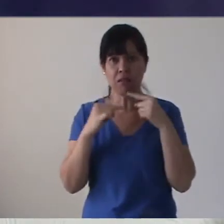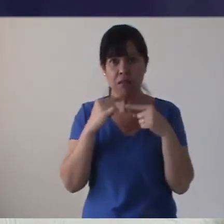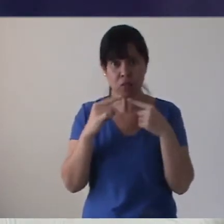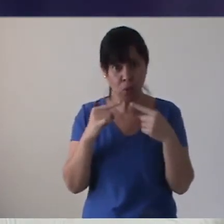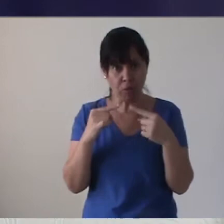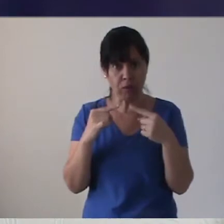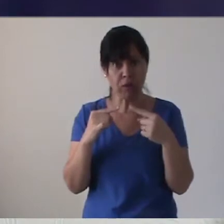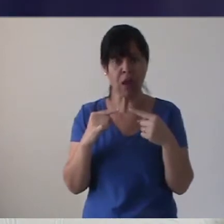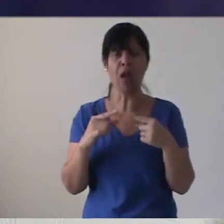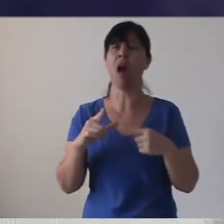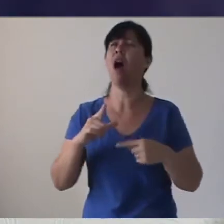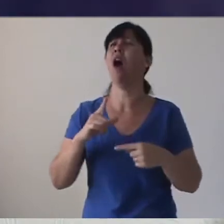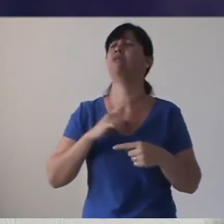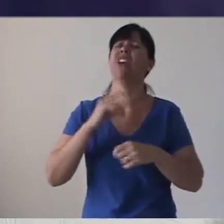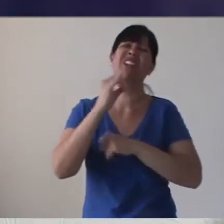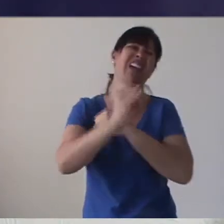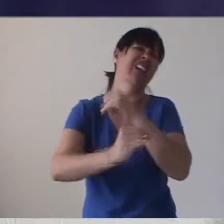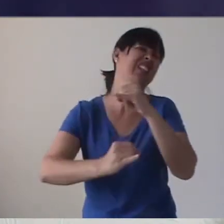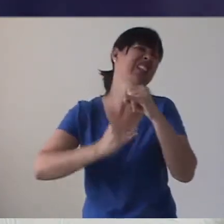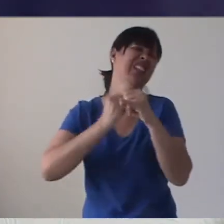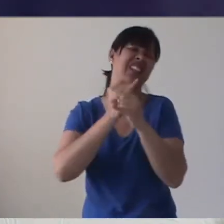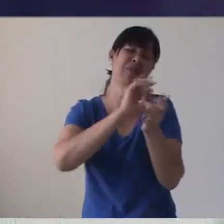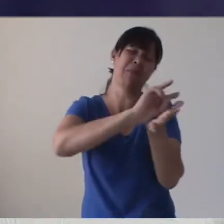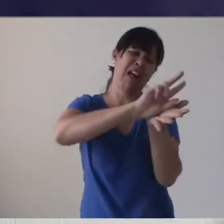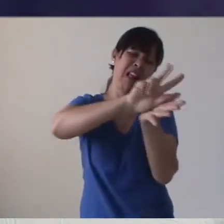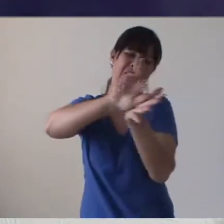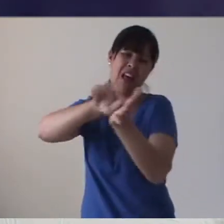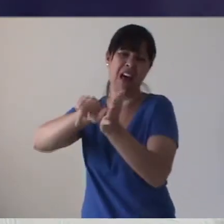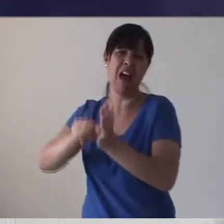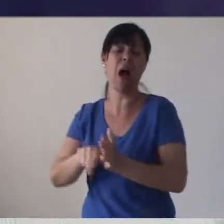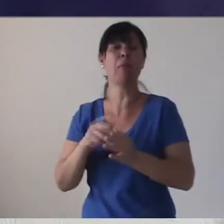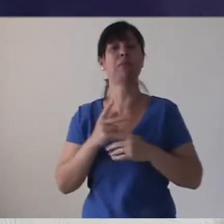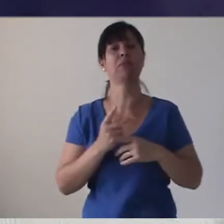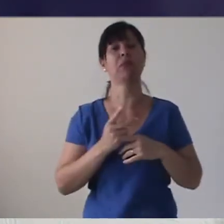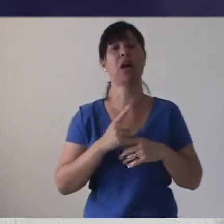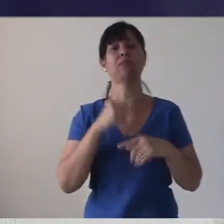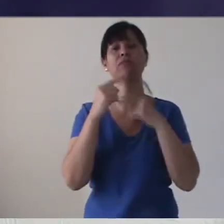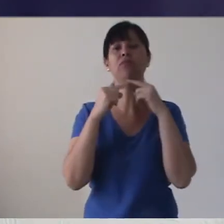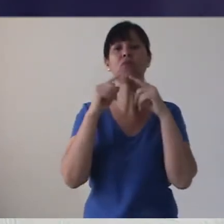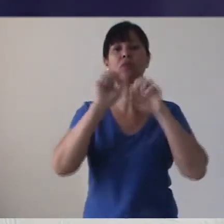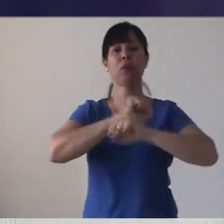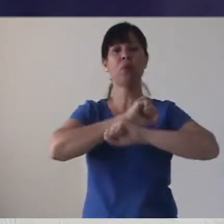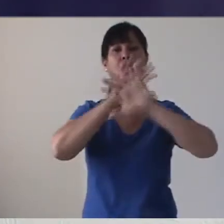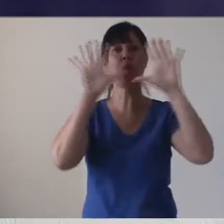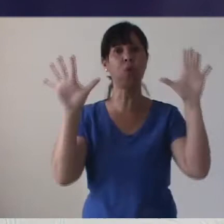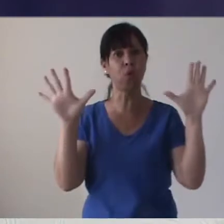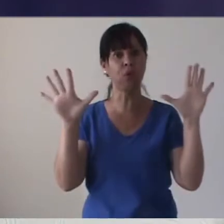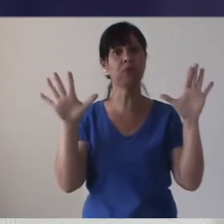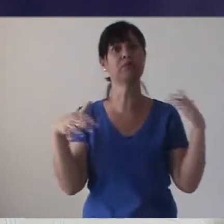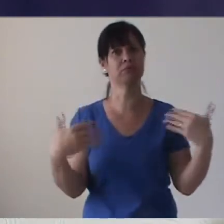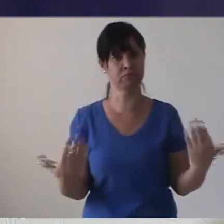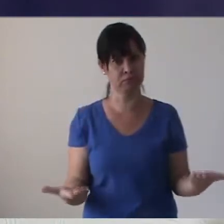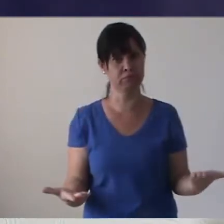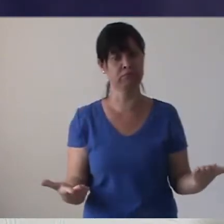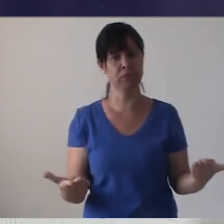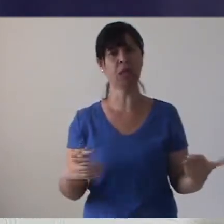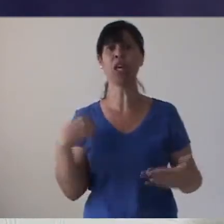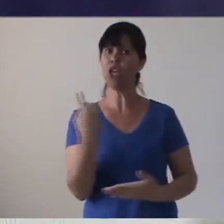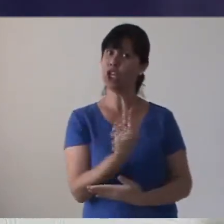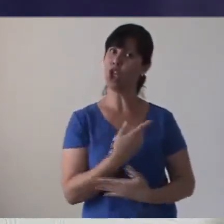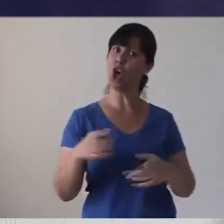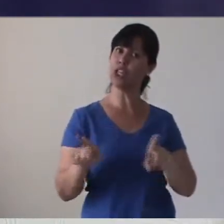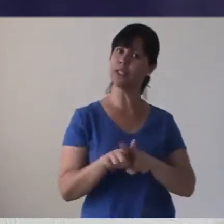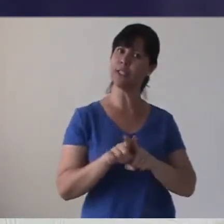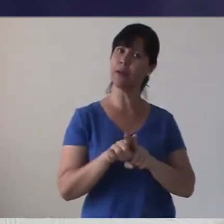tem N locais na internet onde você pode tirar as suas dúvidas e estamos nós todos